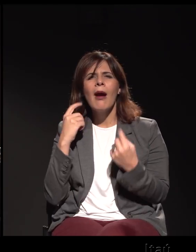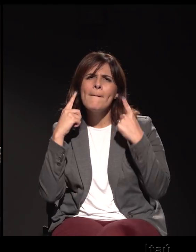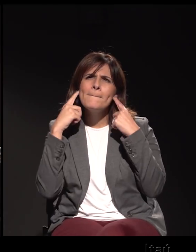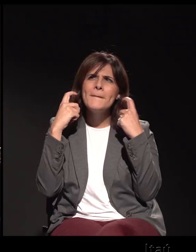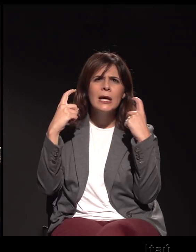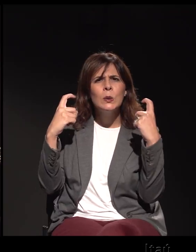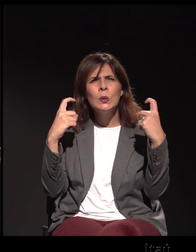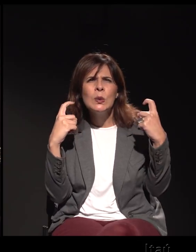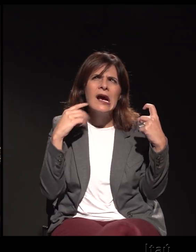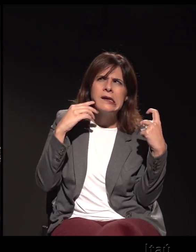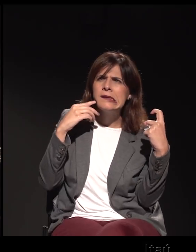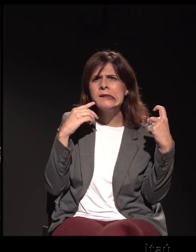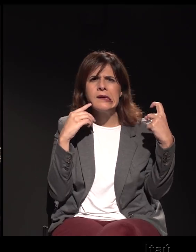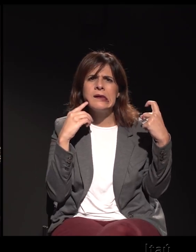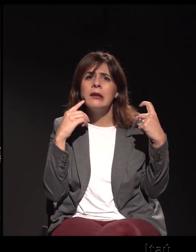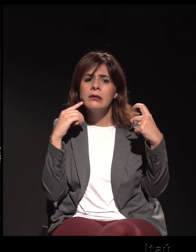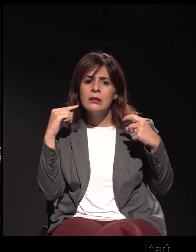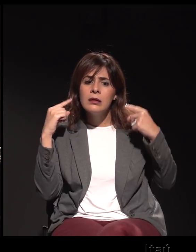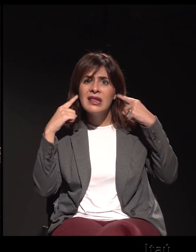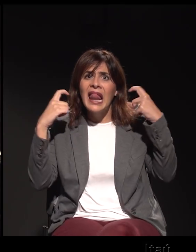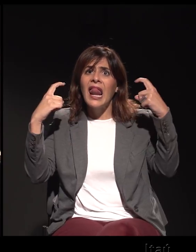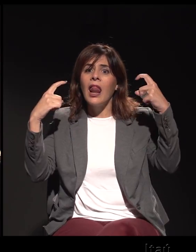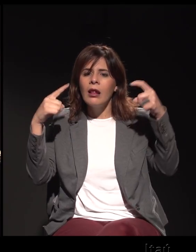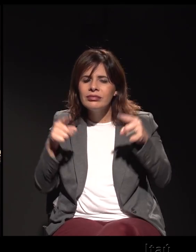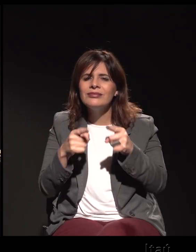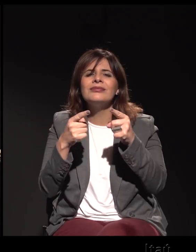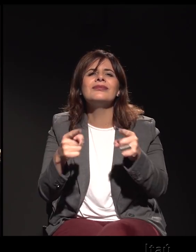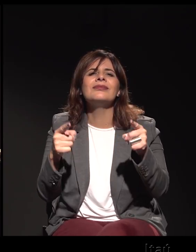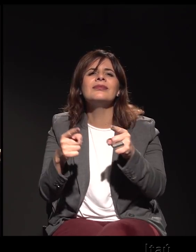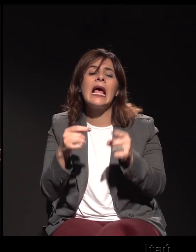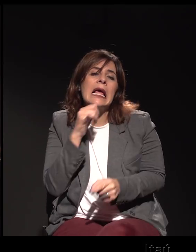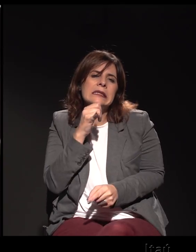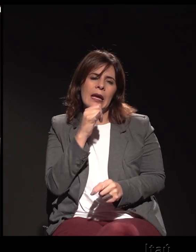Tudo canta. A lata, o mundo todo canta.